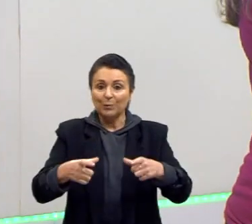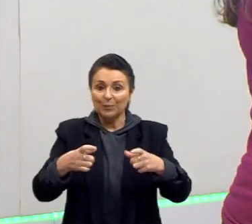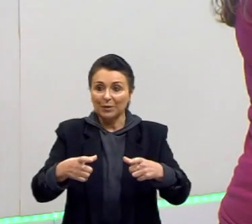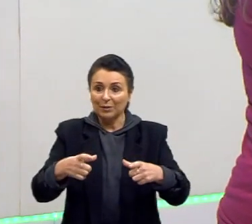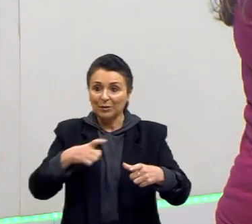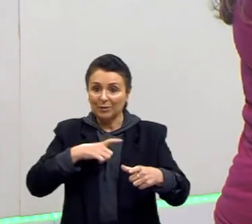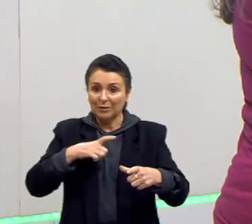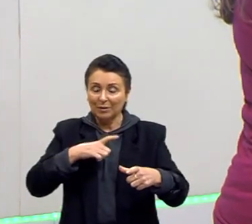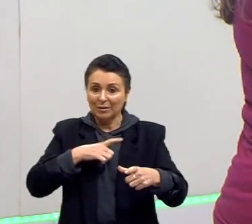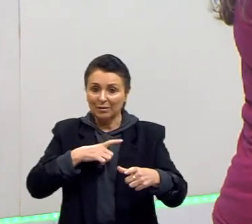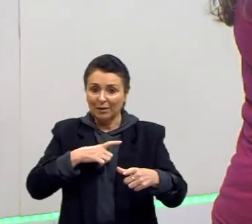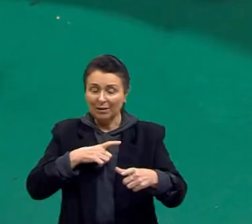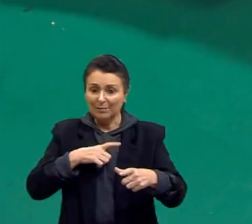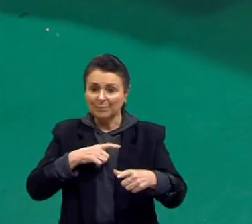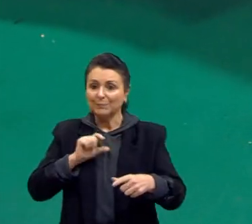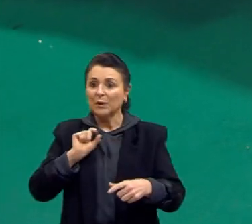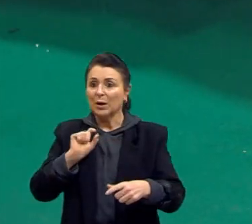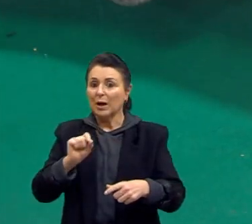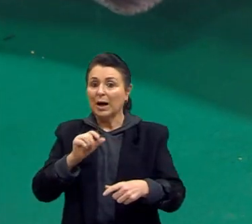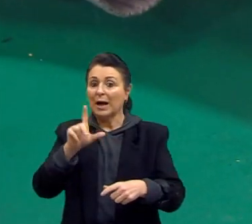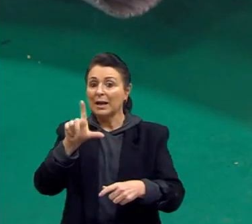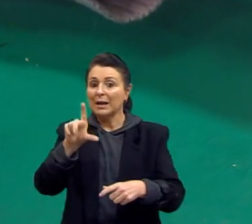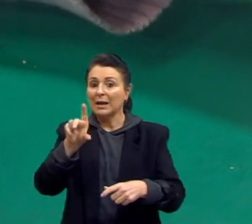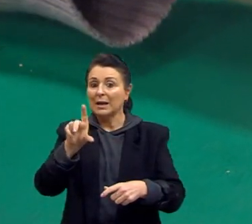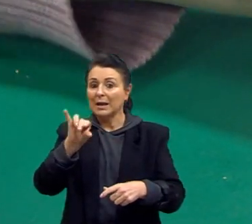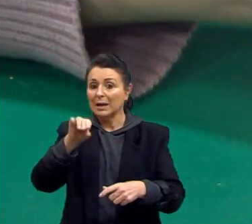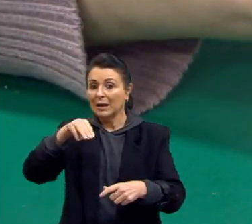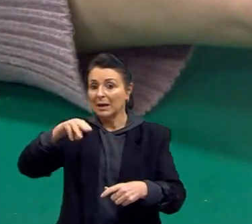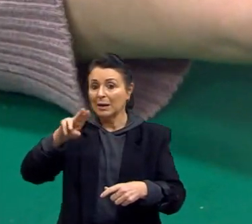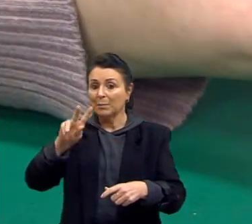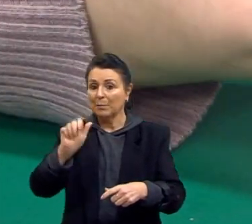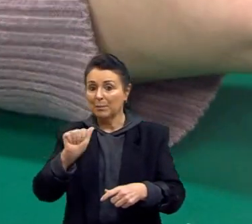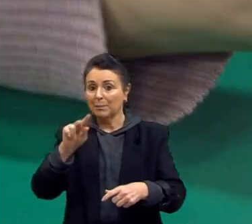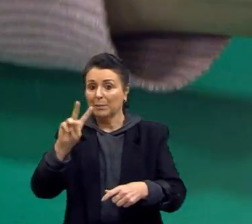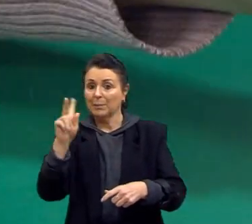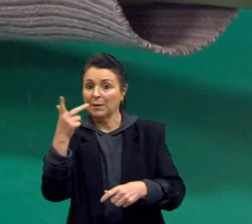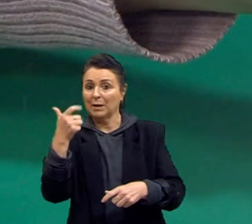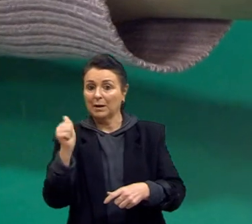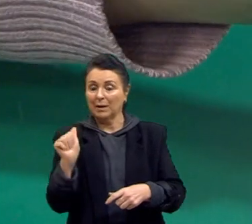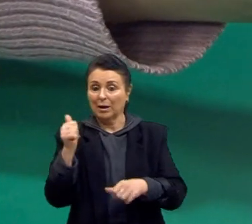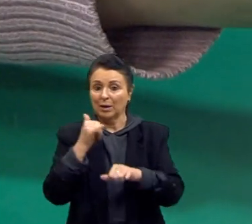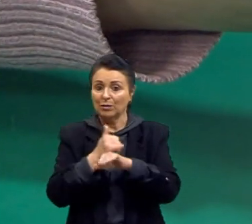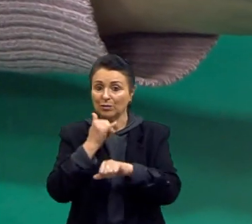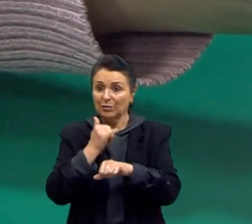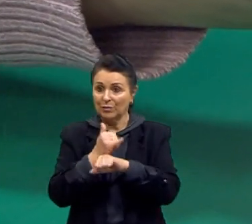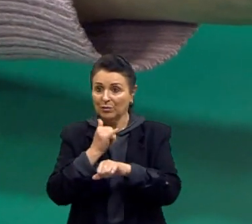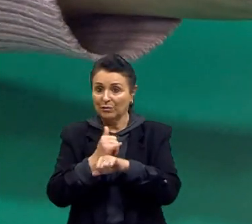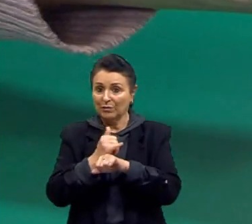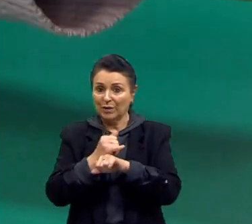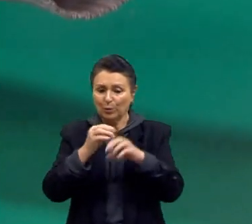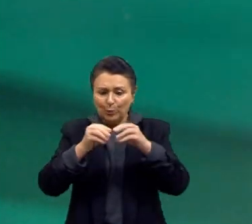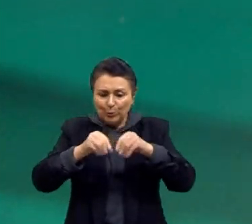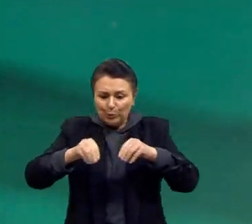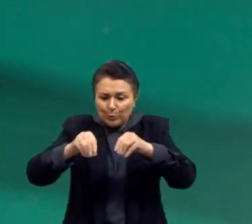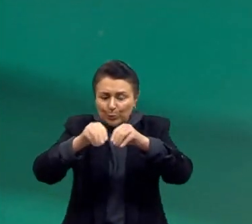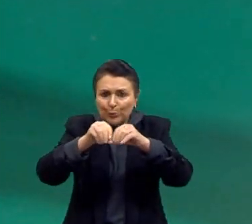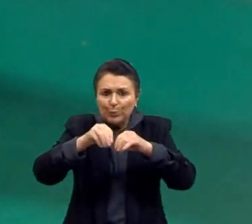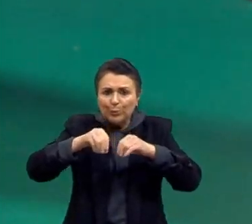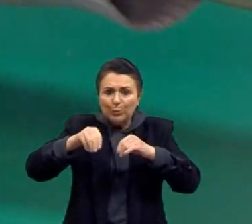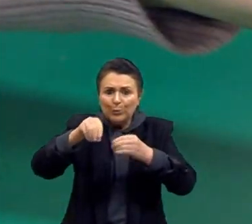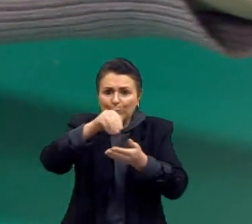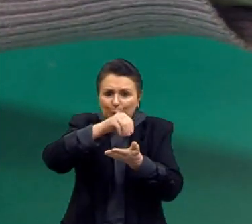eu trouxe né Animale é de ferro que a gente chama né é basicamente